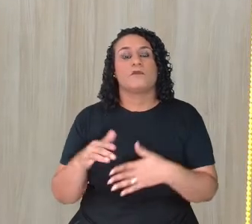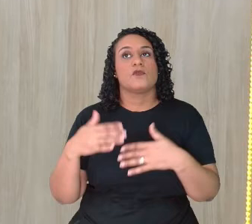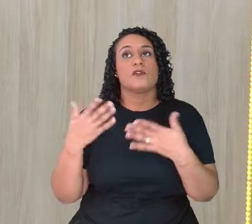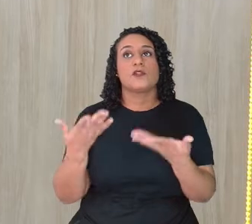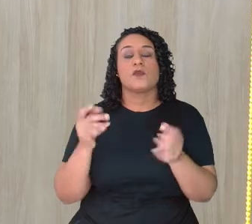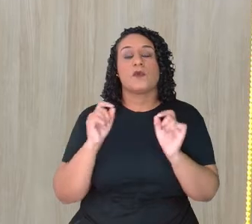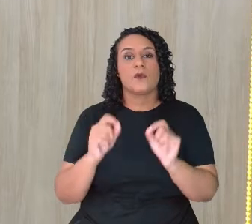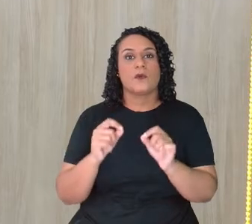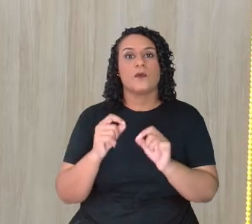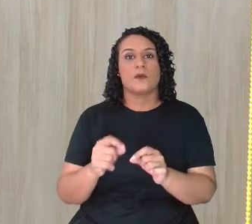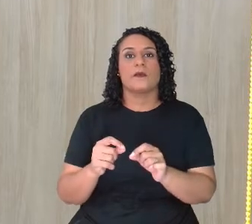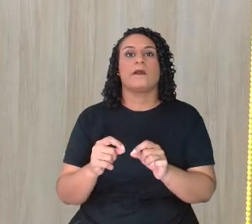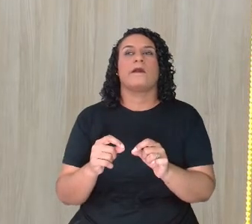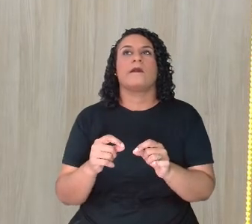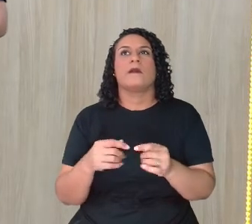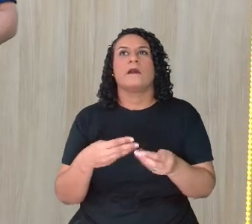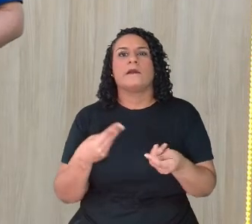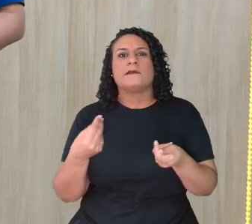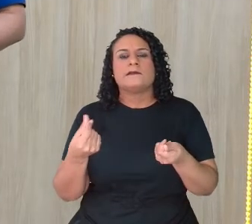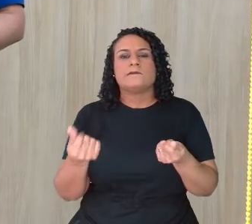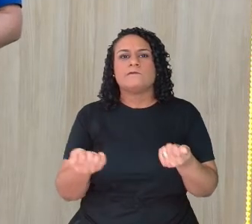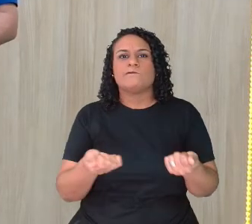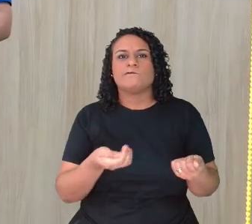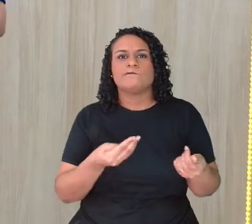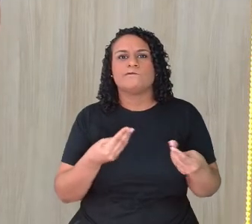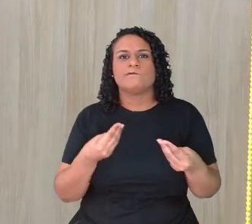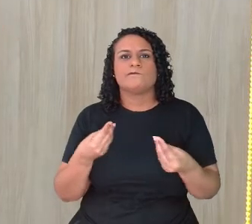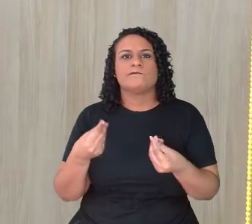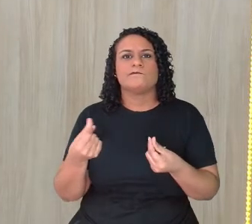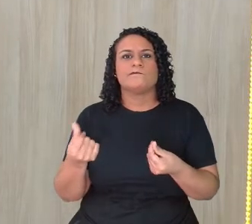retomando, buscando